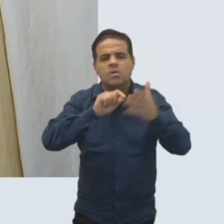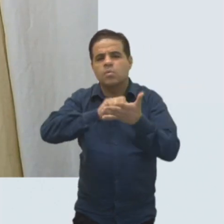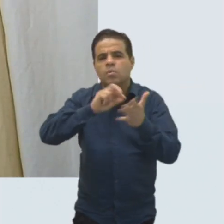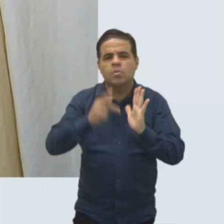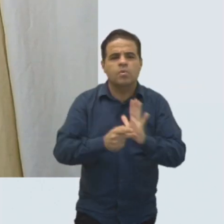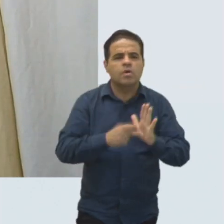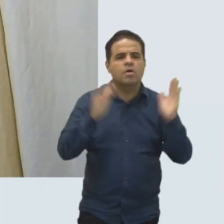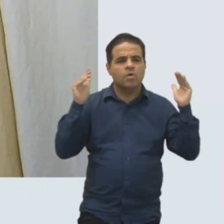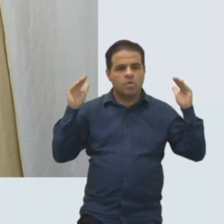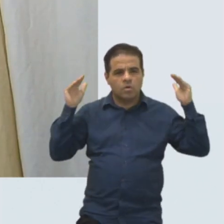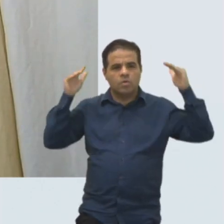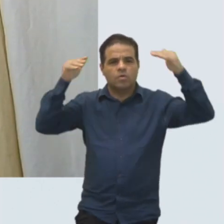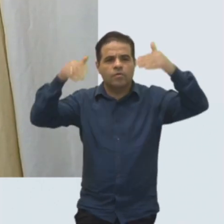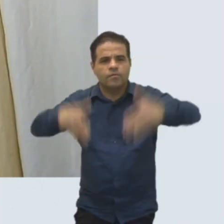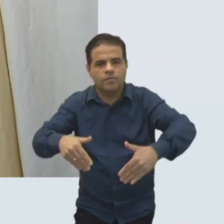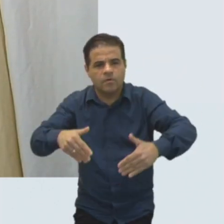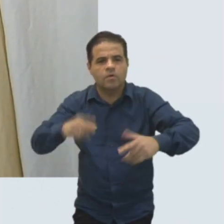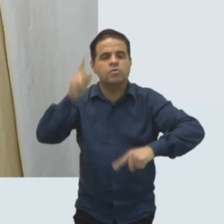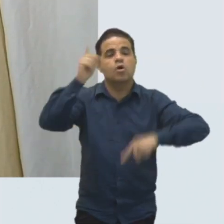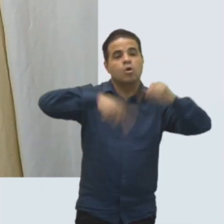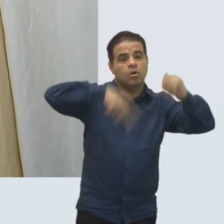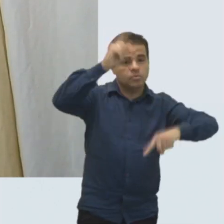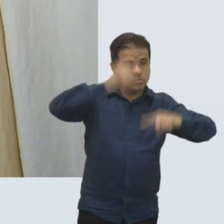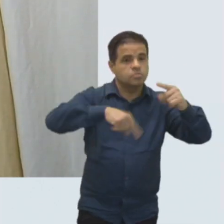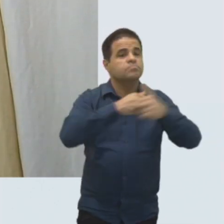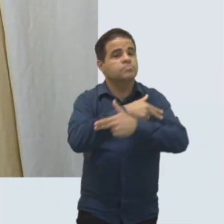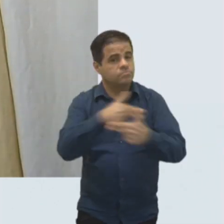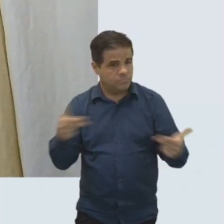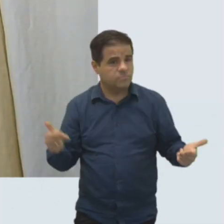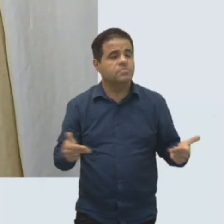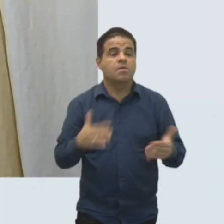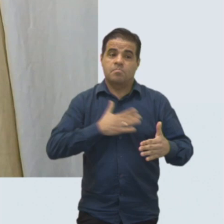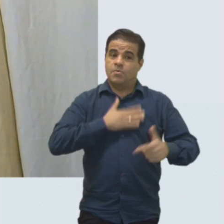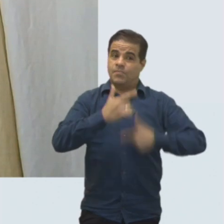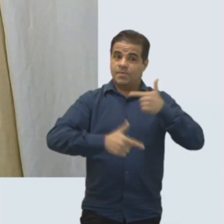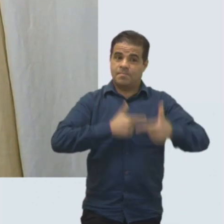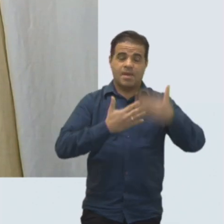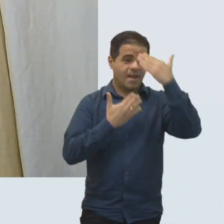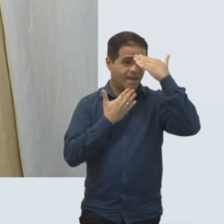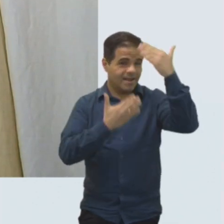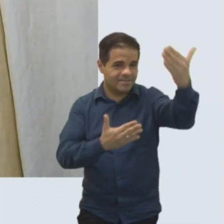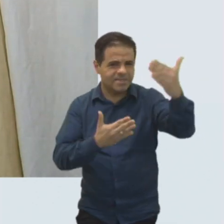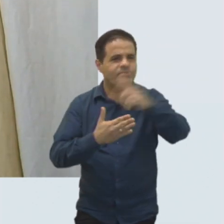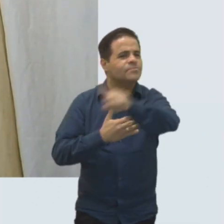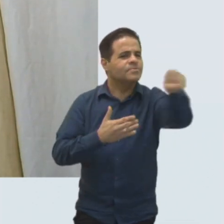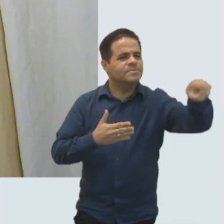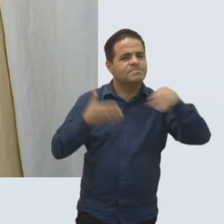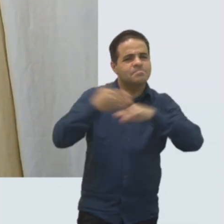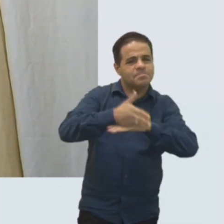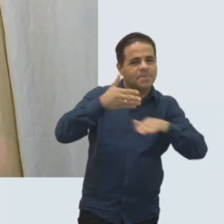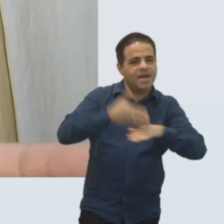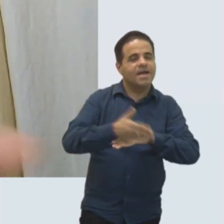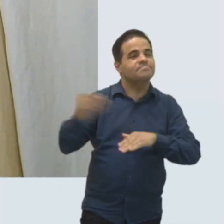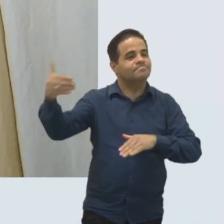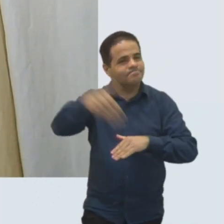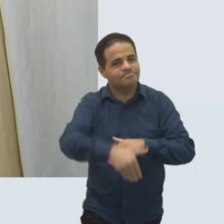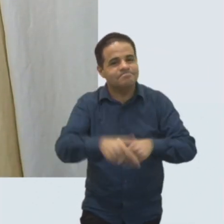o foco dos objetos. Bom, esse foi o meu projeto, esse foi o meu trabalho, agradeço a participação, agradeço poder testemunhar isso